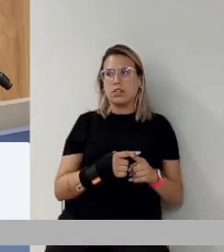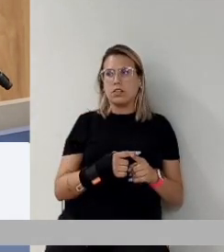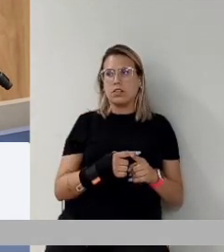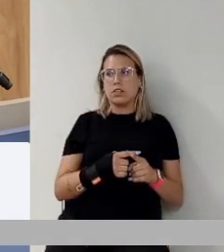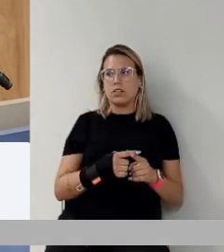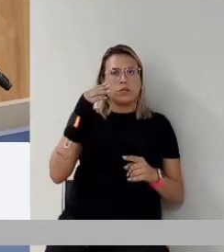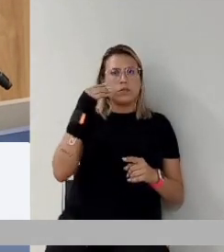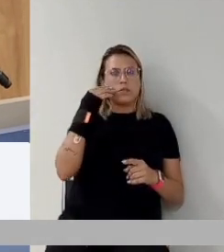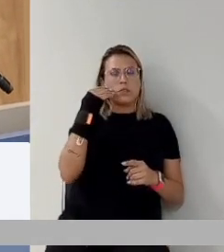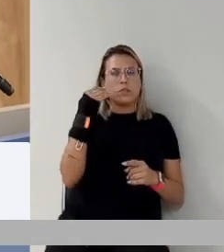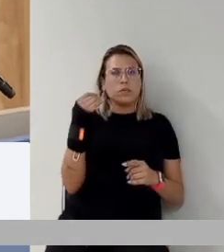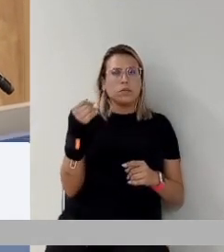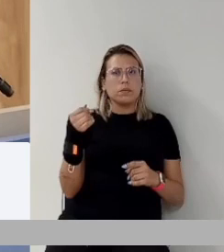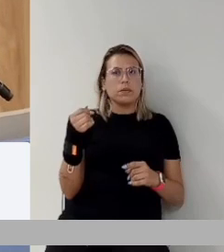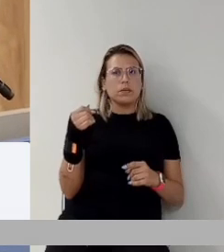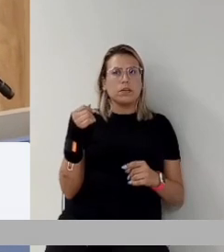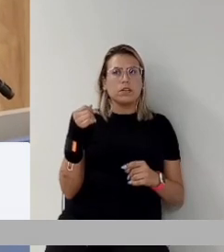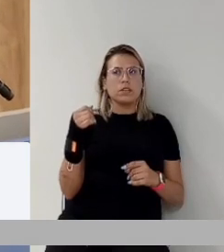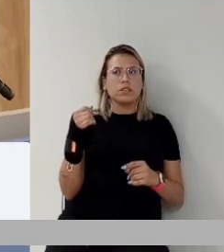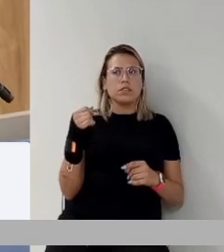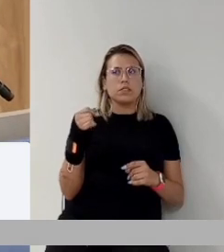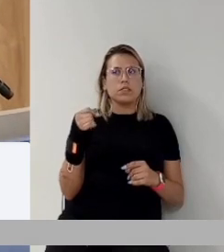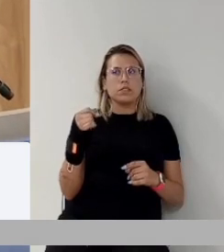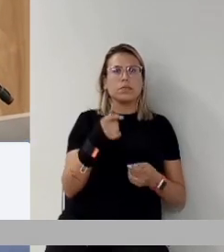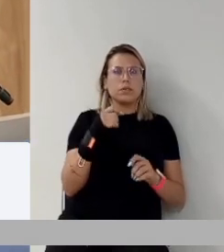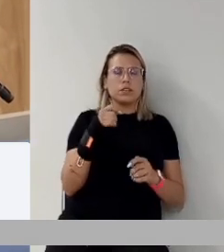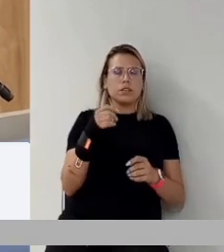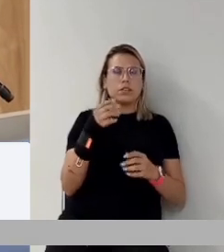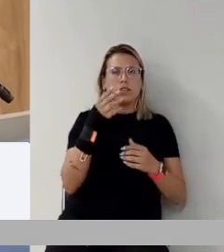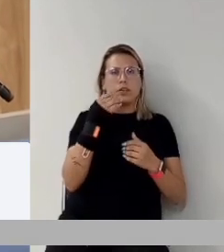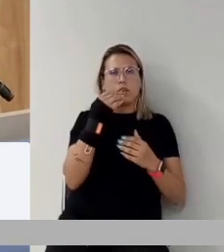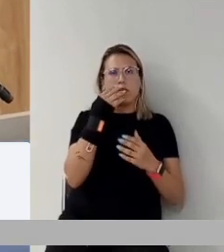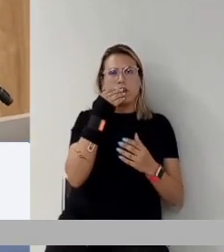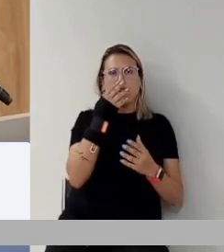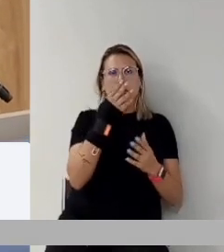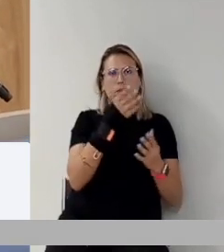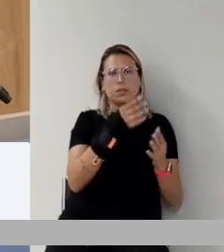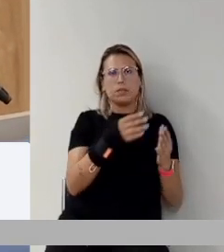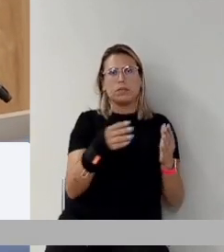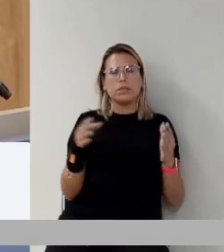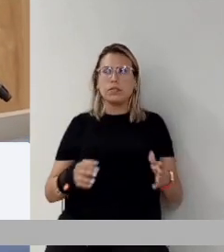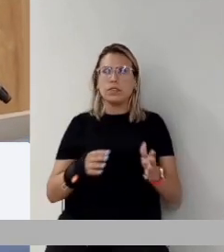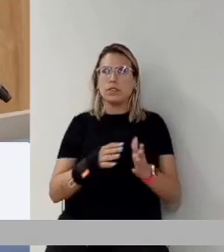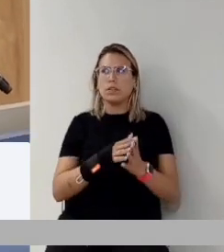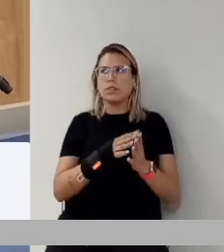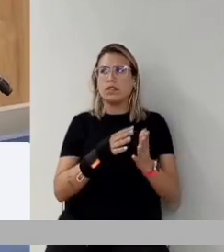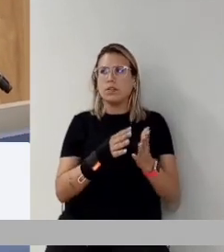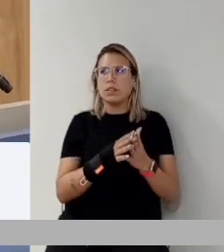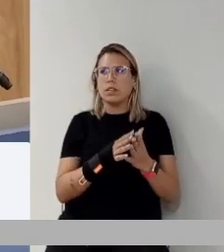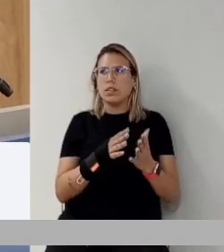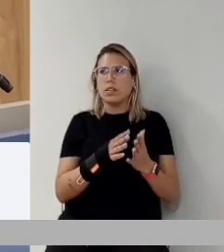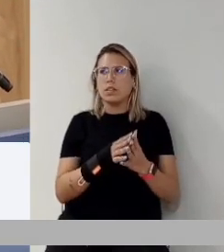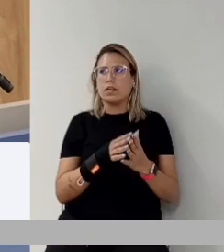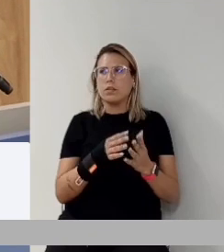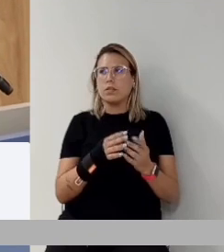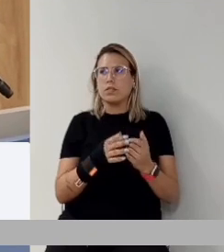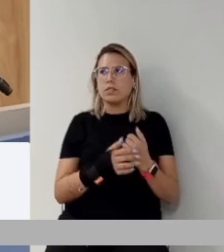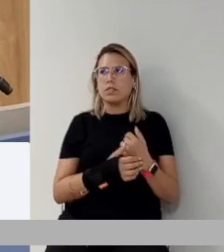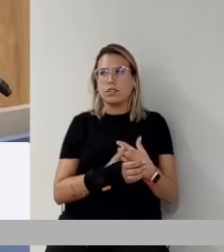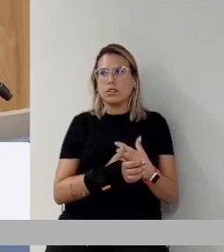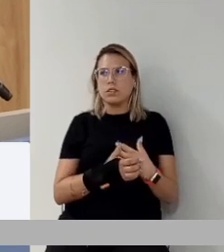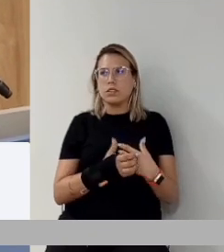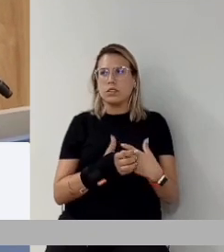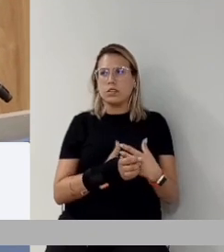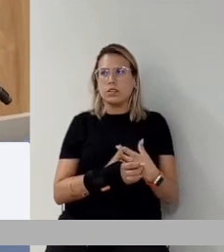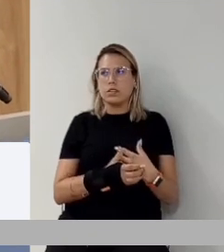pesca a sua Pesca e vai levar PR o alimento pr pra mesa do mais carente aquele mais rico t não vai não mas o mais pobre Vai sim